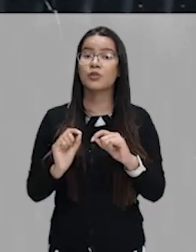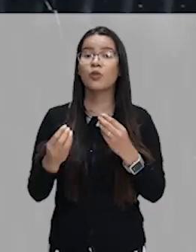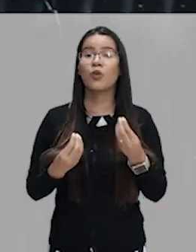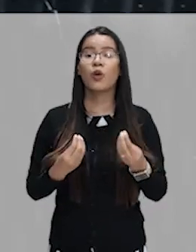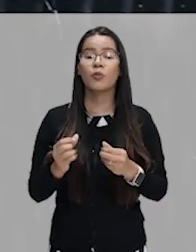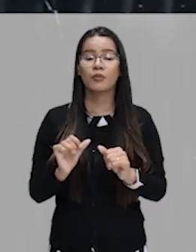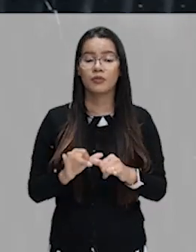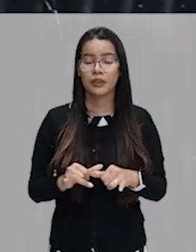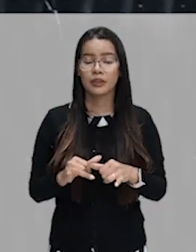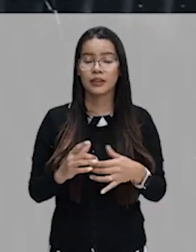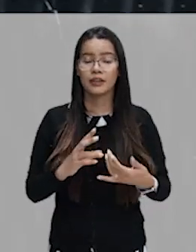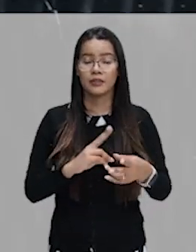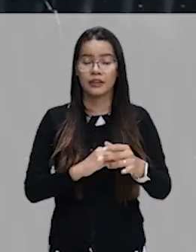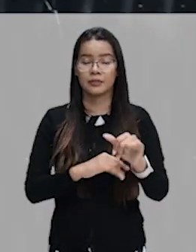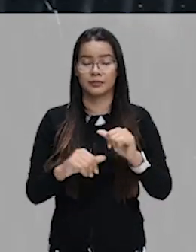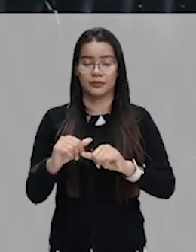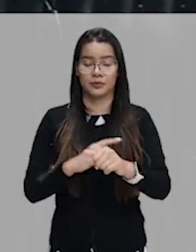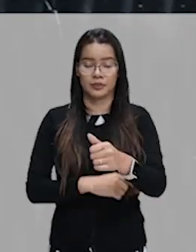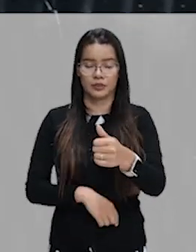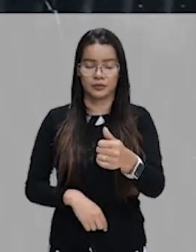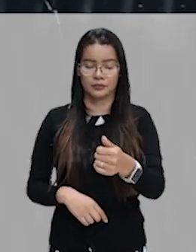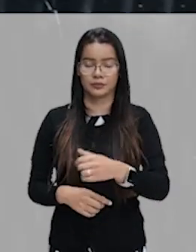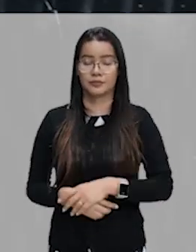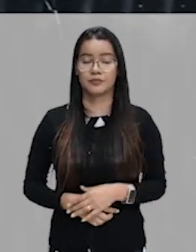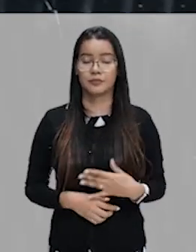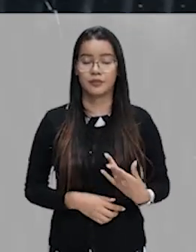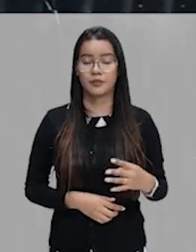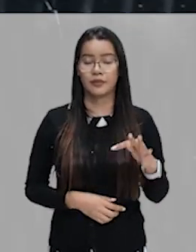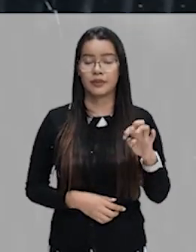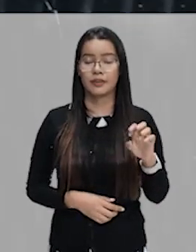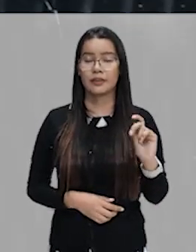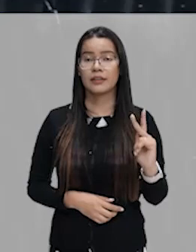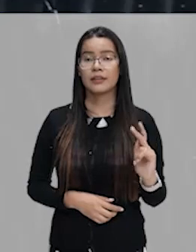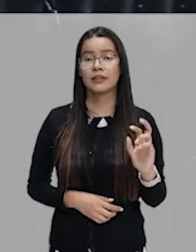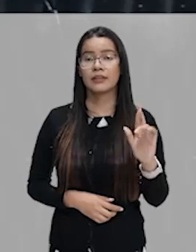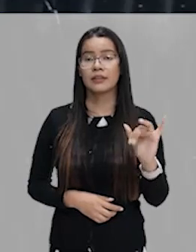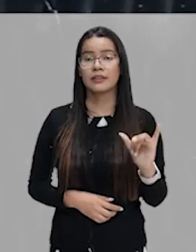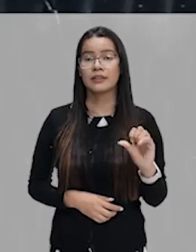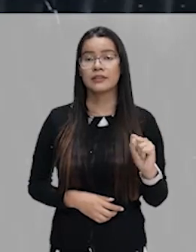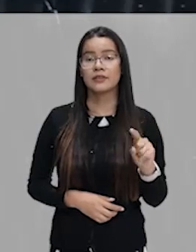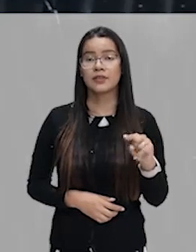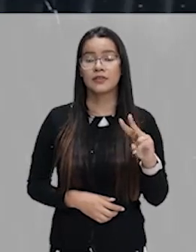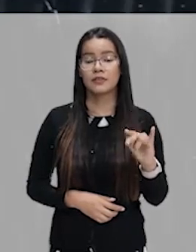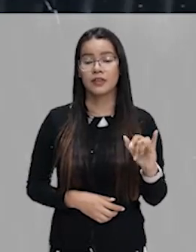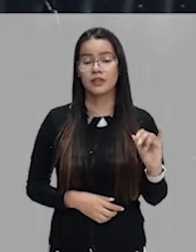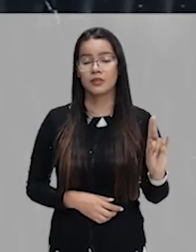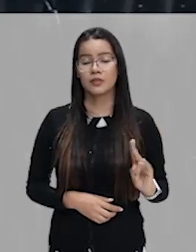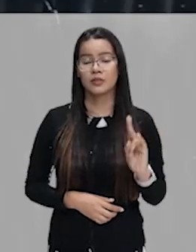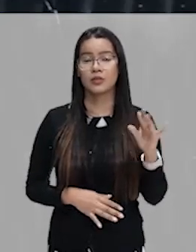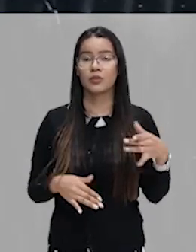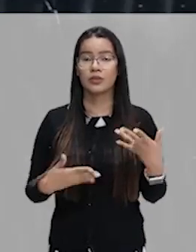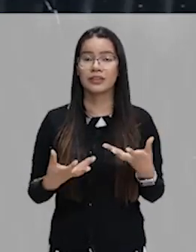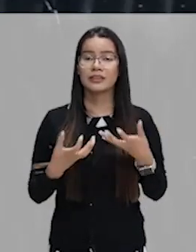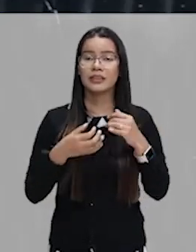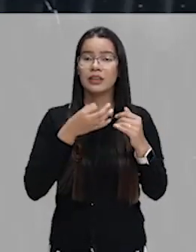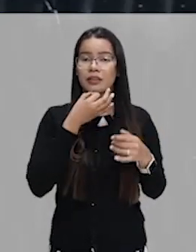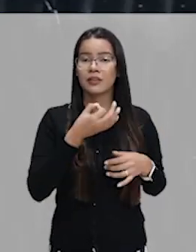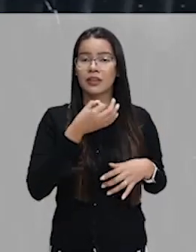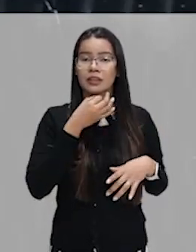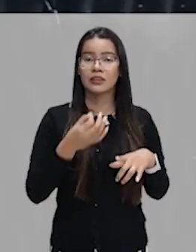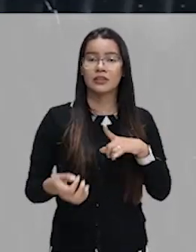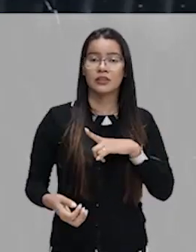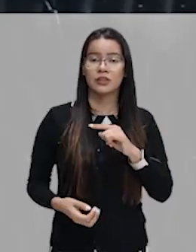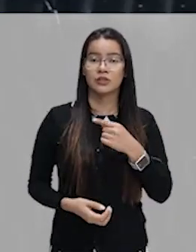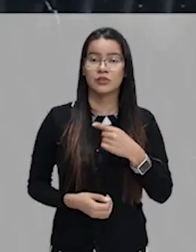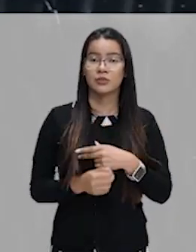Are. Is no singular. Então, there is, você vai usar quando você quiser mencionar a existência de alguma coisa